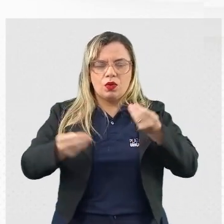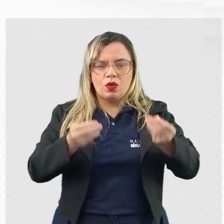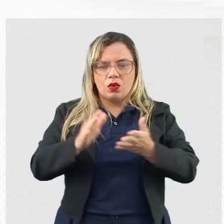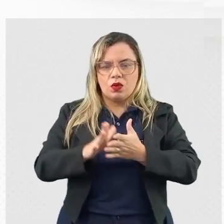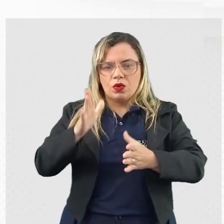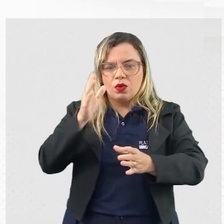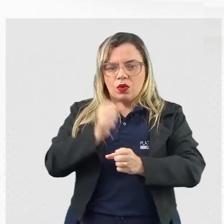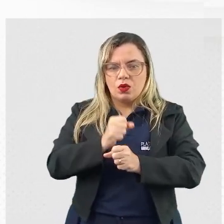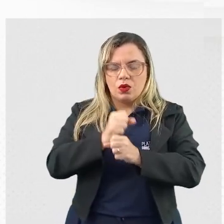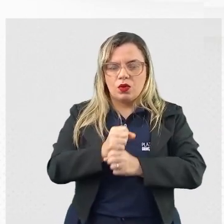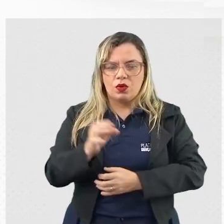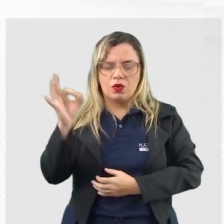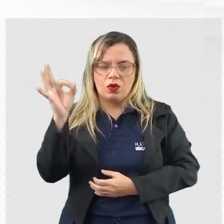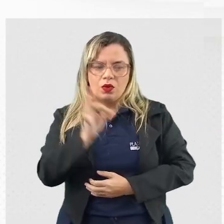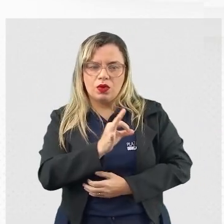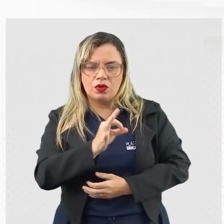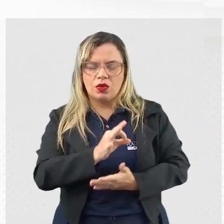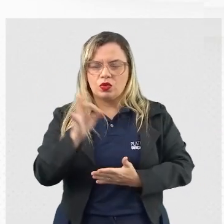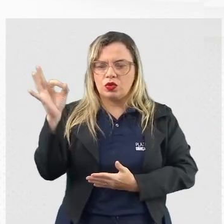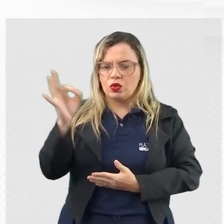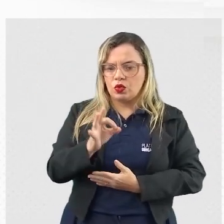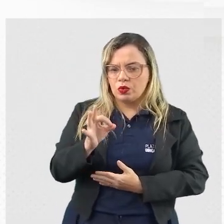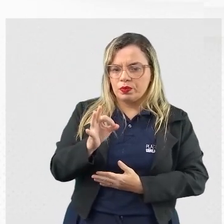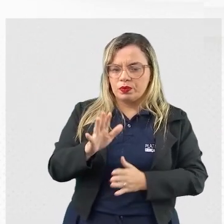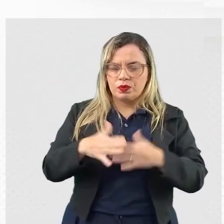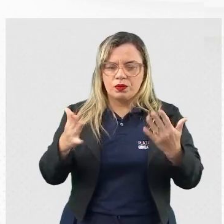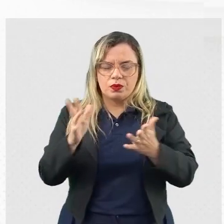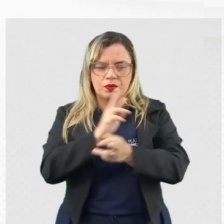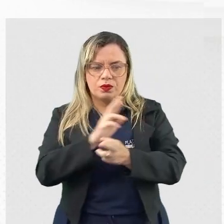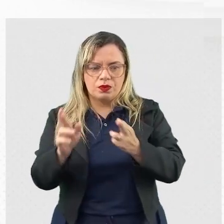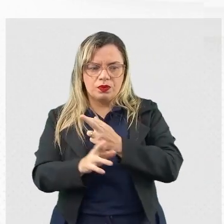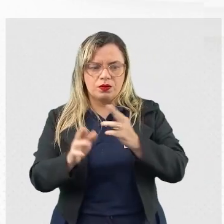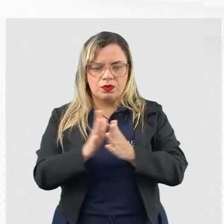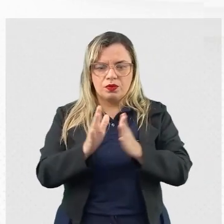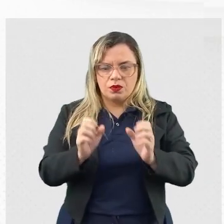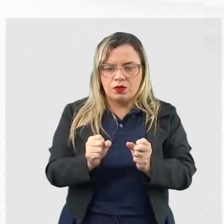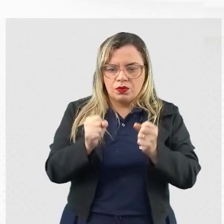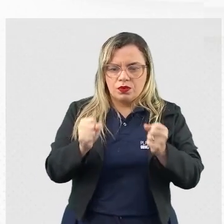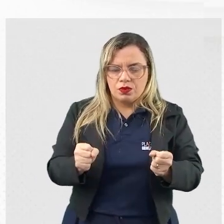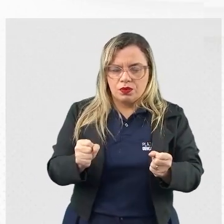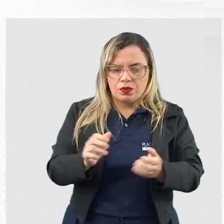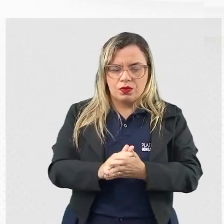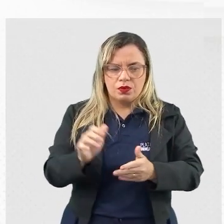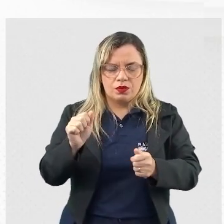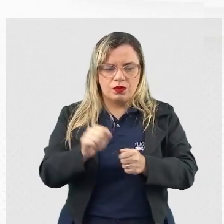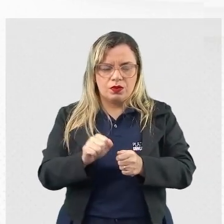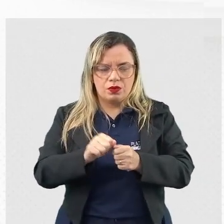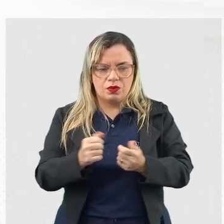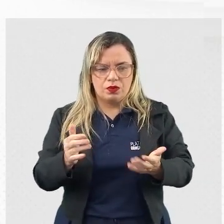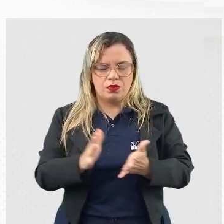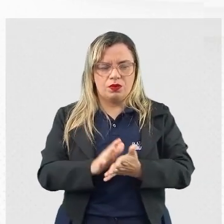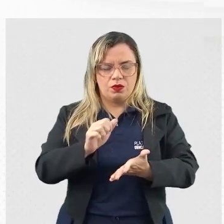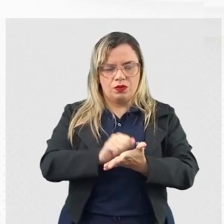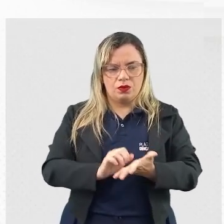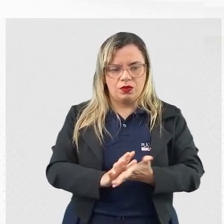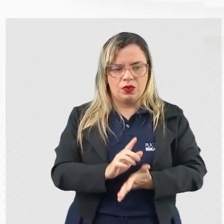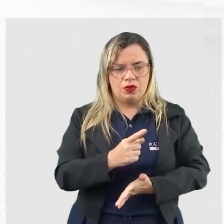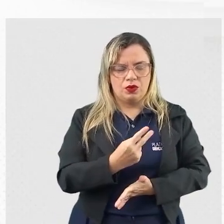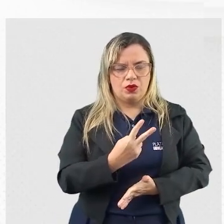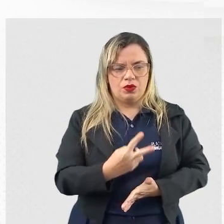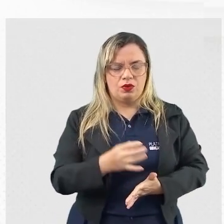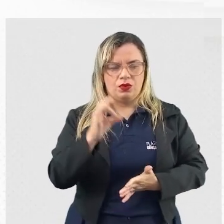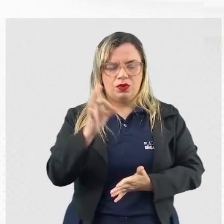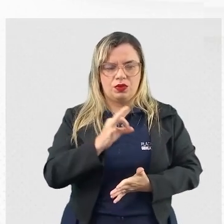calculo o percentual de um percentual? Né? Poderia ter feito isso anterior. Calcular quanto é 12% de